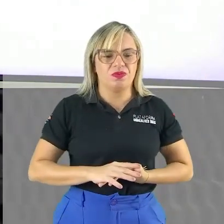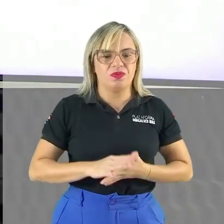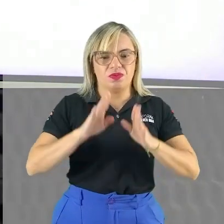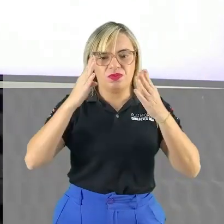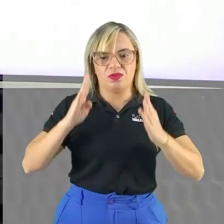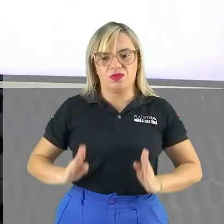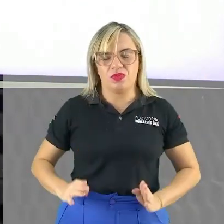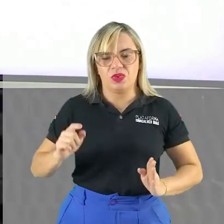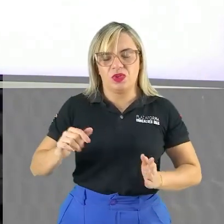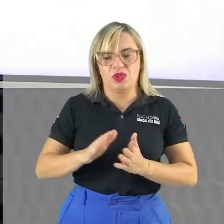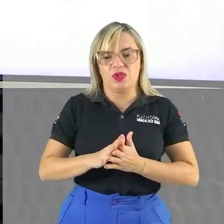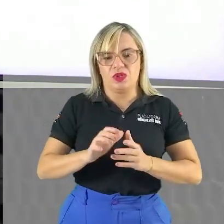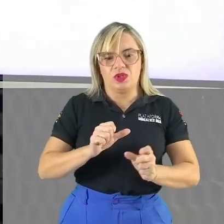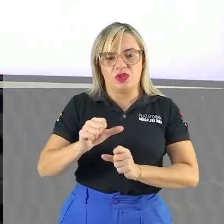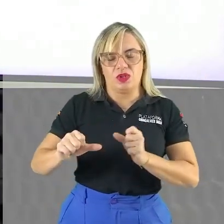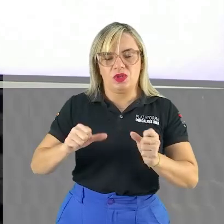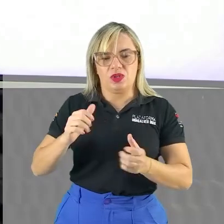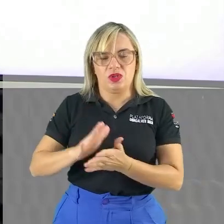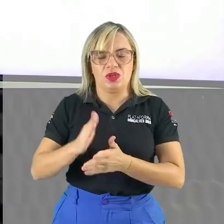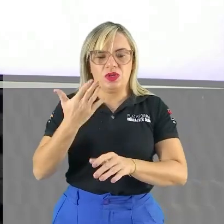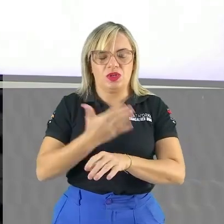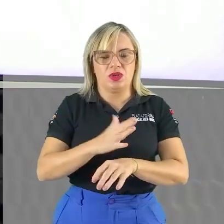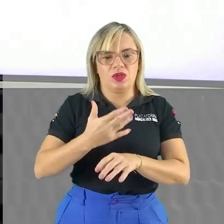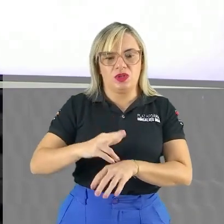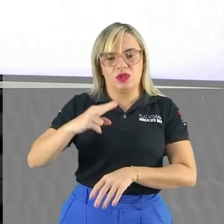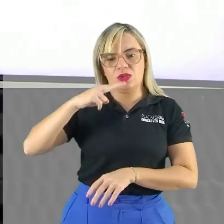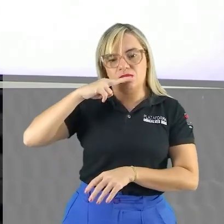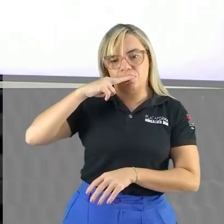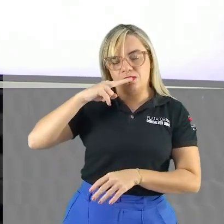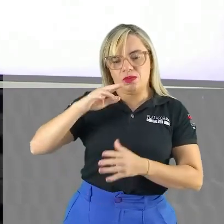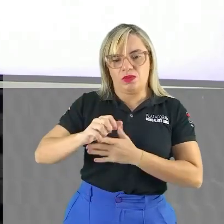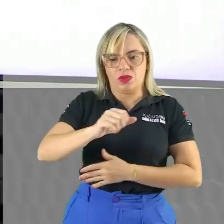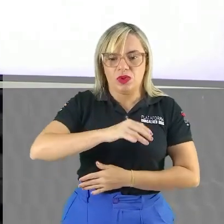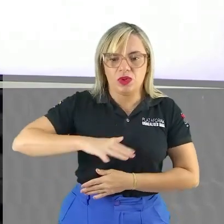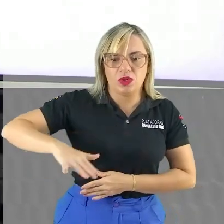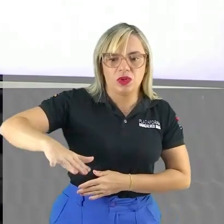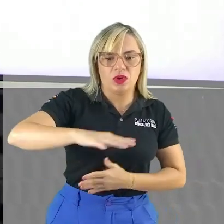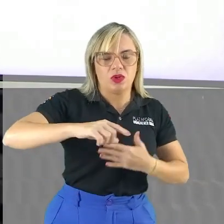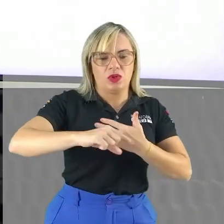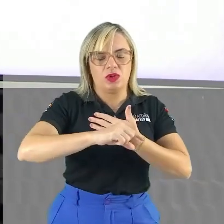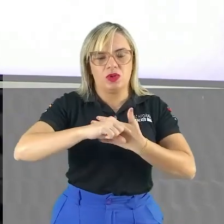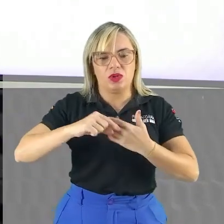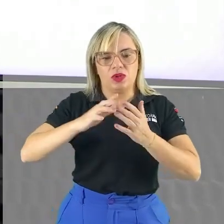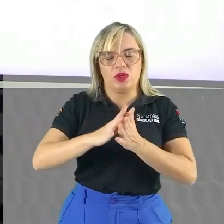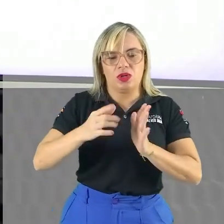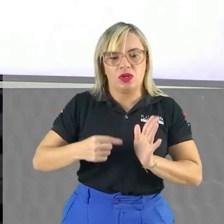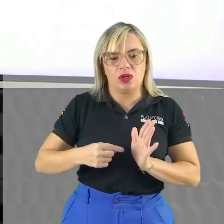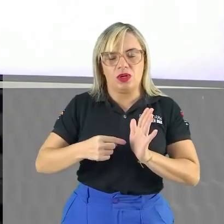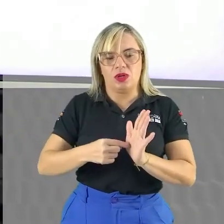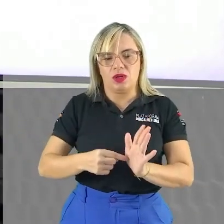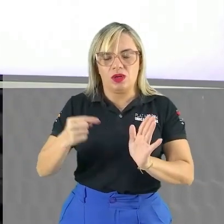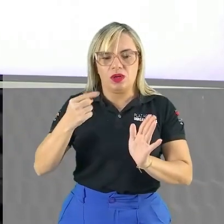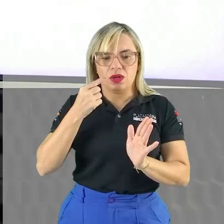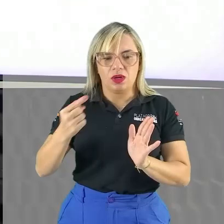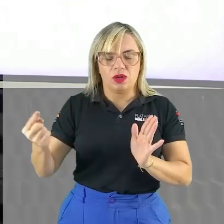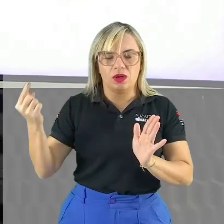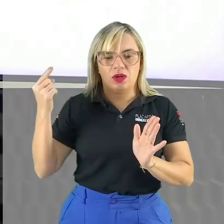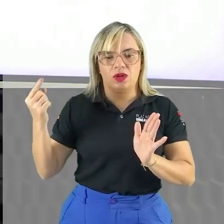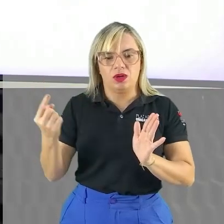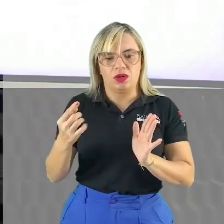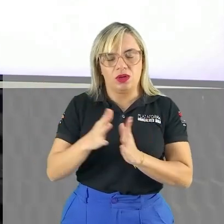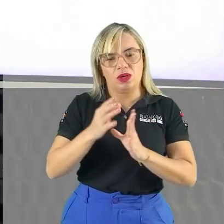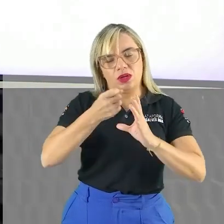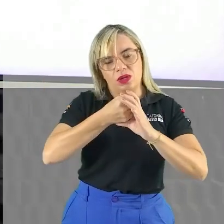Analisando os desdobramentos da atividade canavieira sobre o meio físico, o autor salienta um paradoxo,